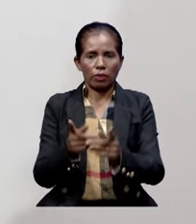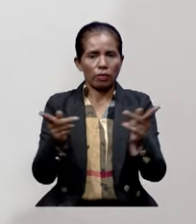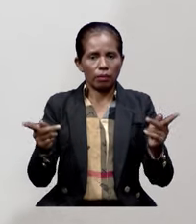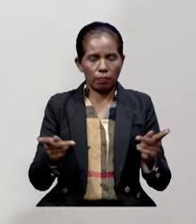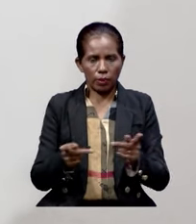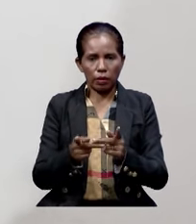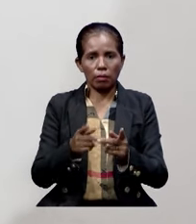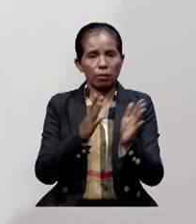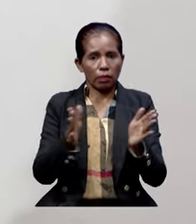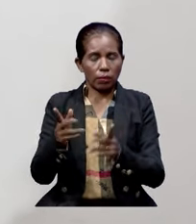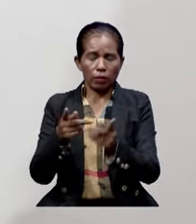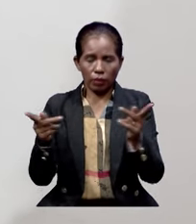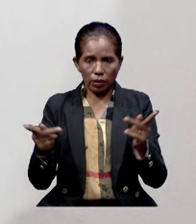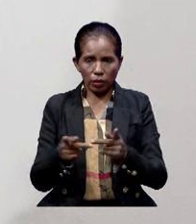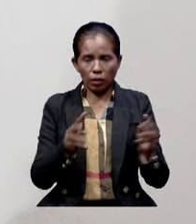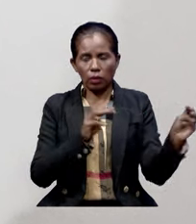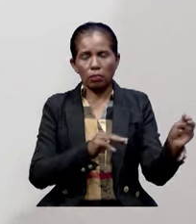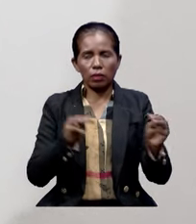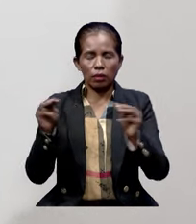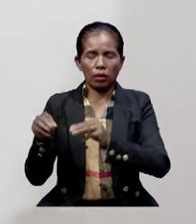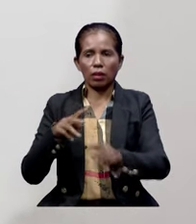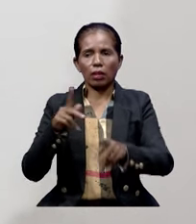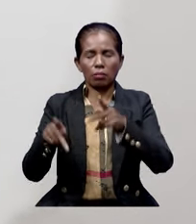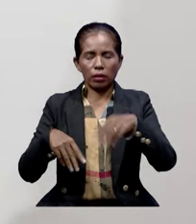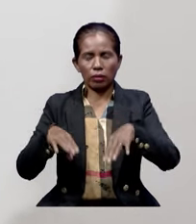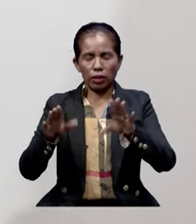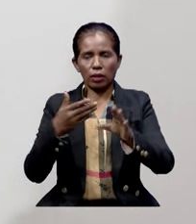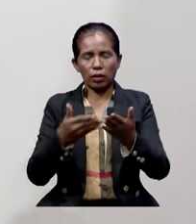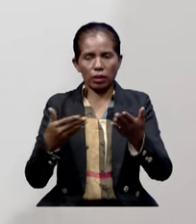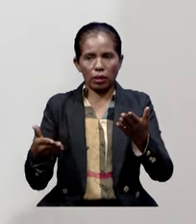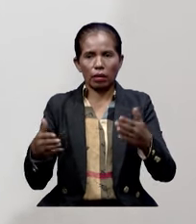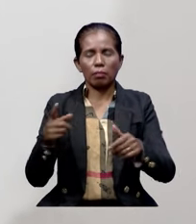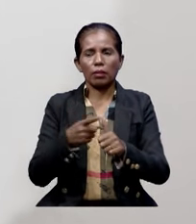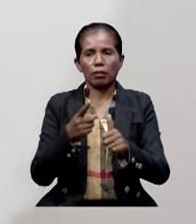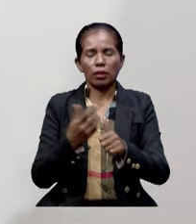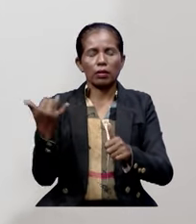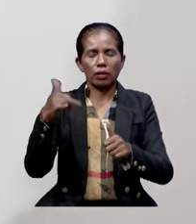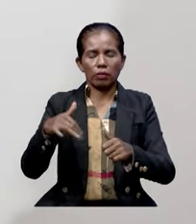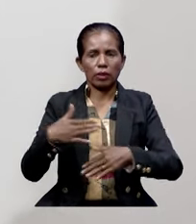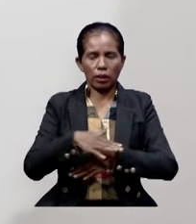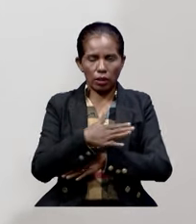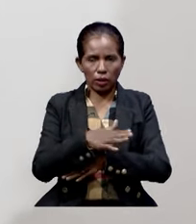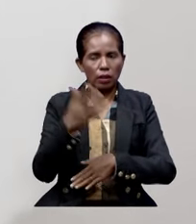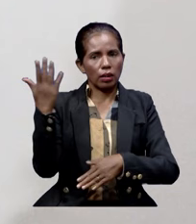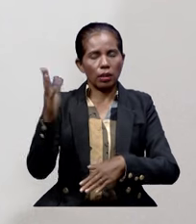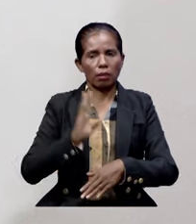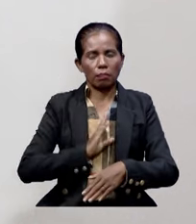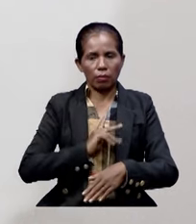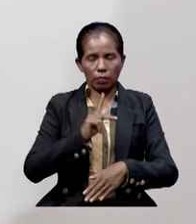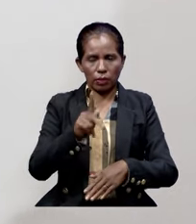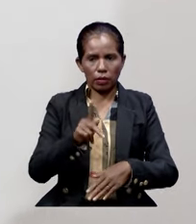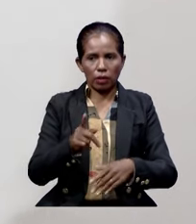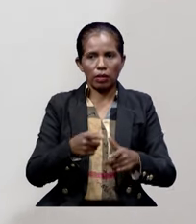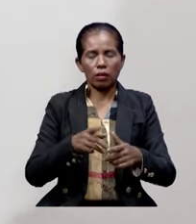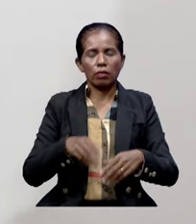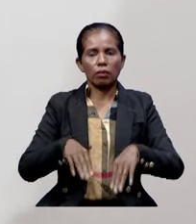preparação ba mudança vendedores ablancira primeiro sira be fan ika be bono fan ika